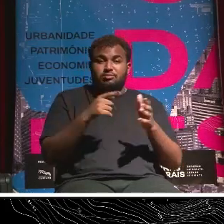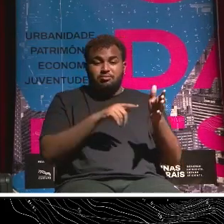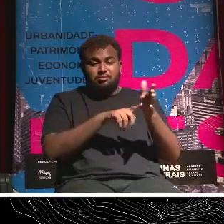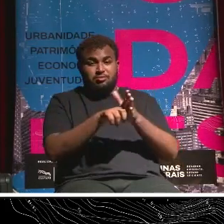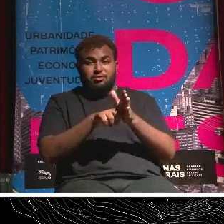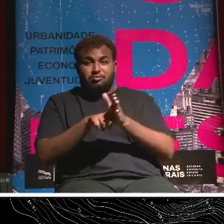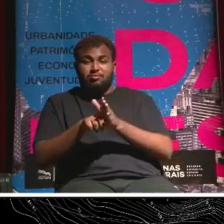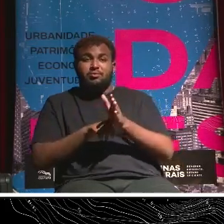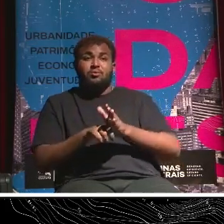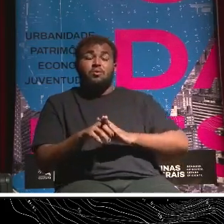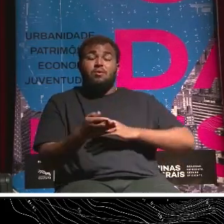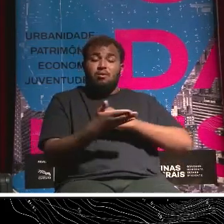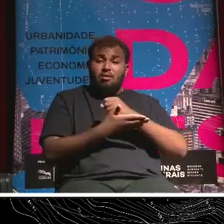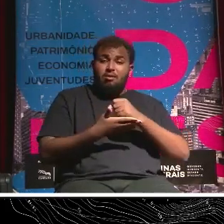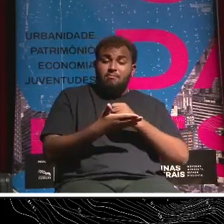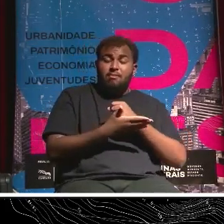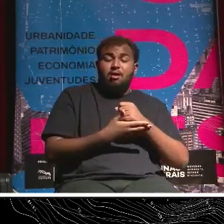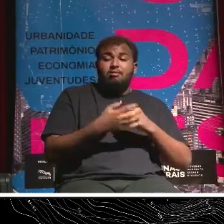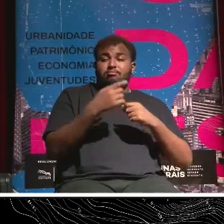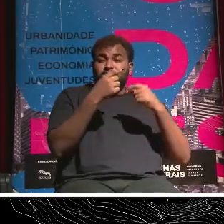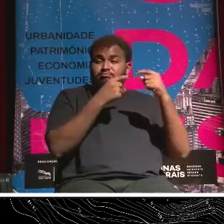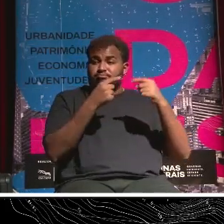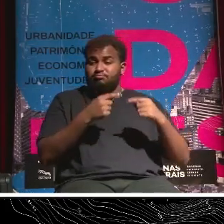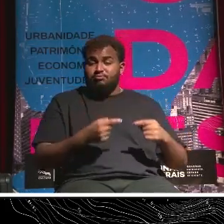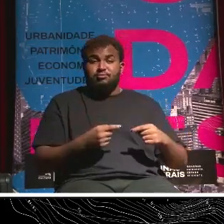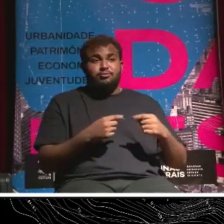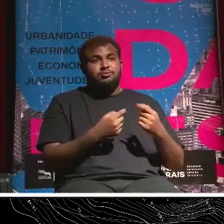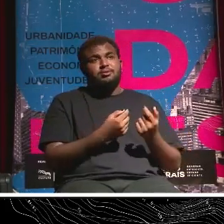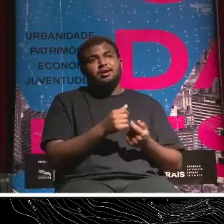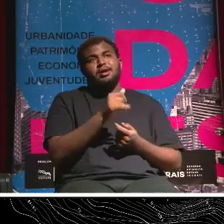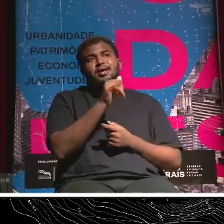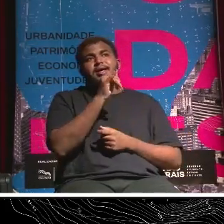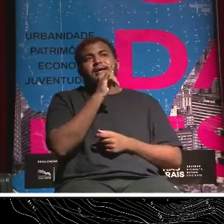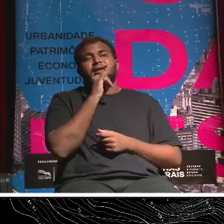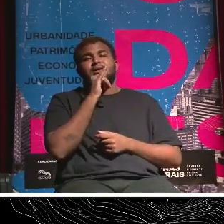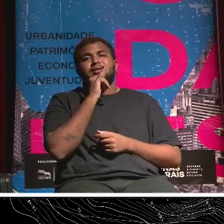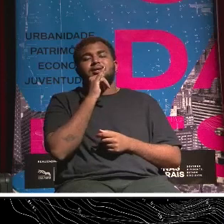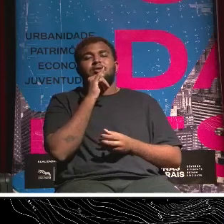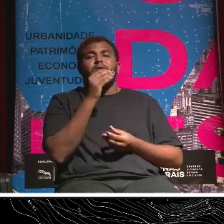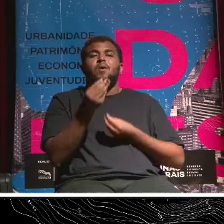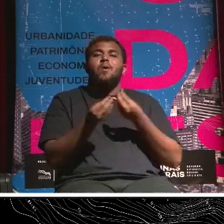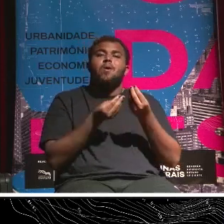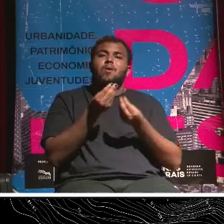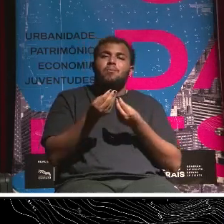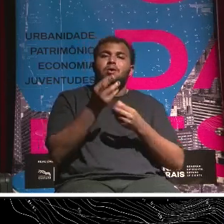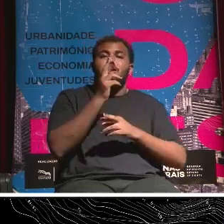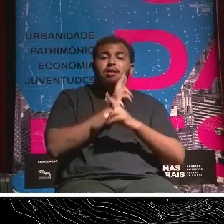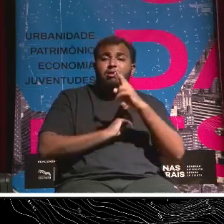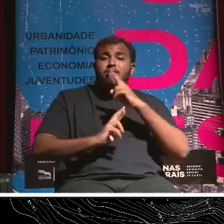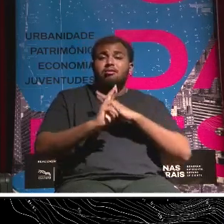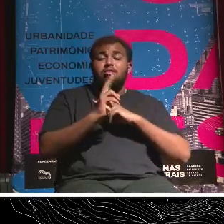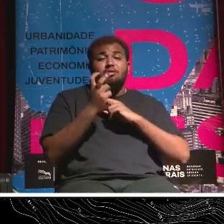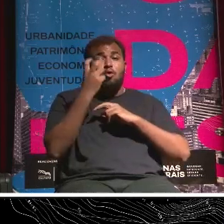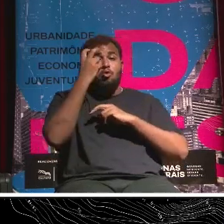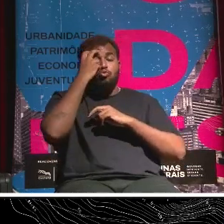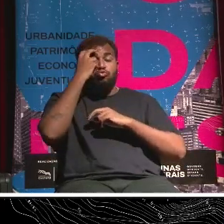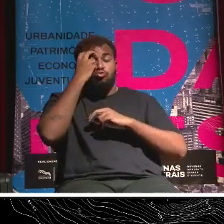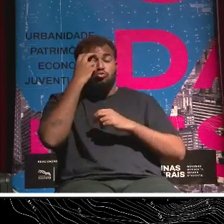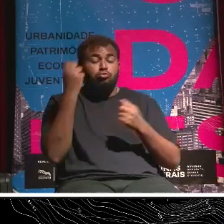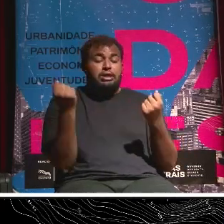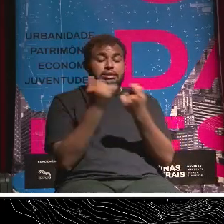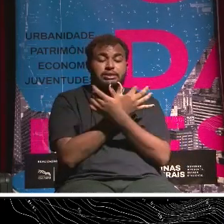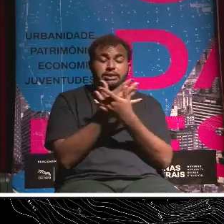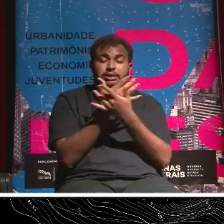são essenciais para esse diálogo proposto, como, por exemplo, como relacionar as dimensões de cultura, cidade